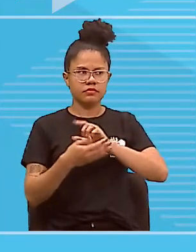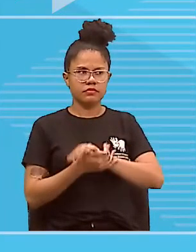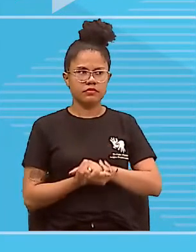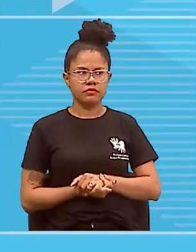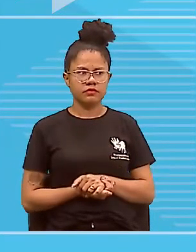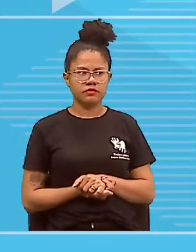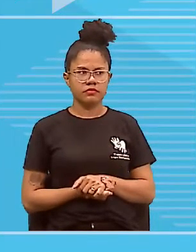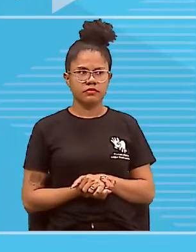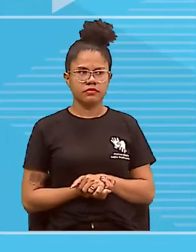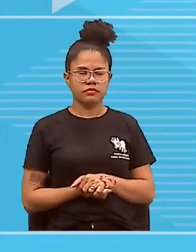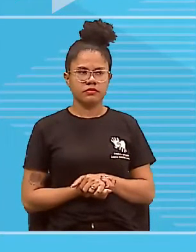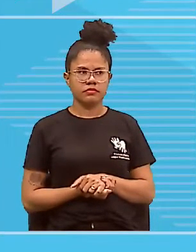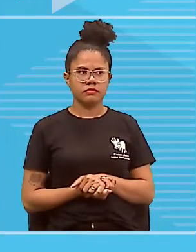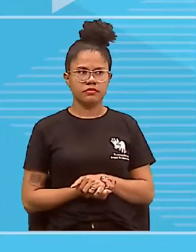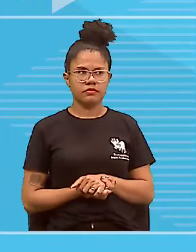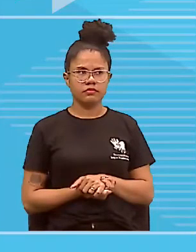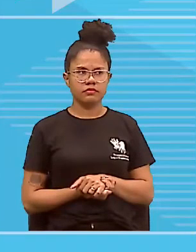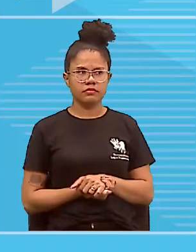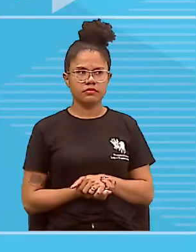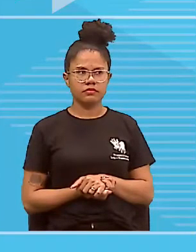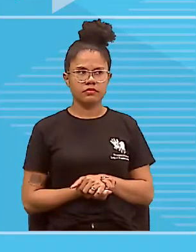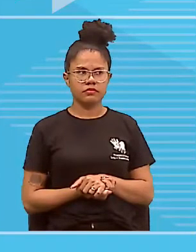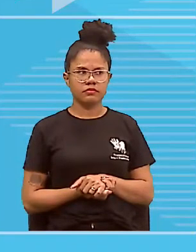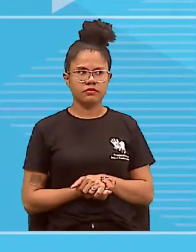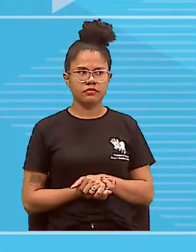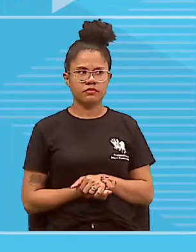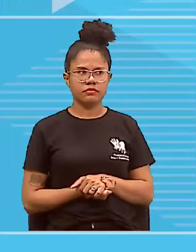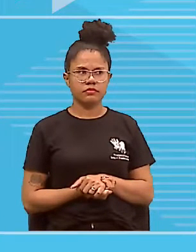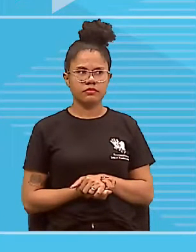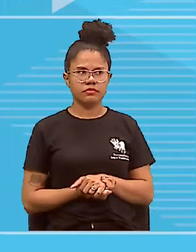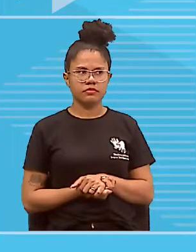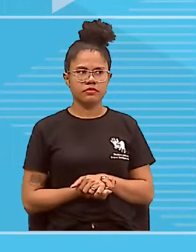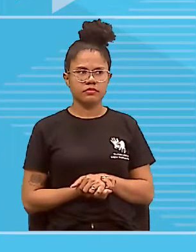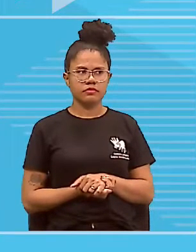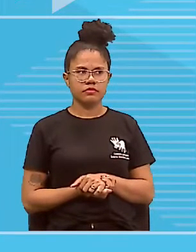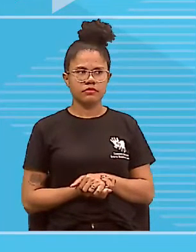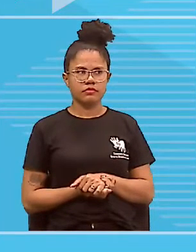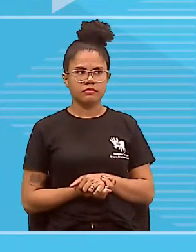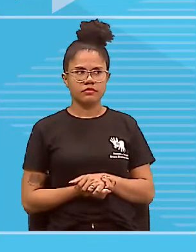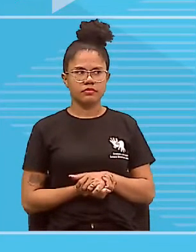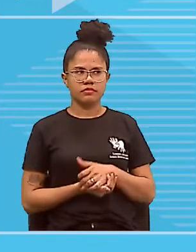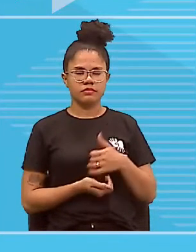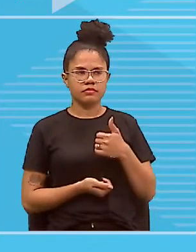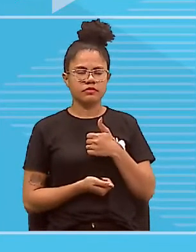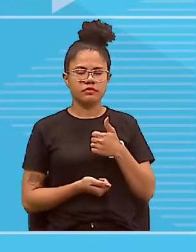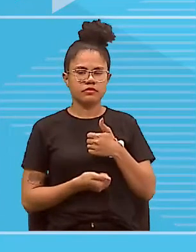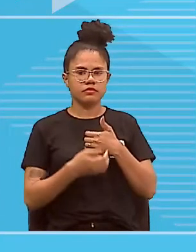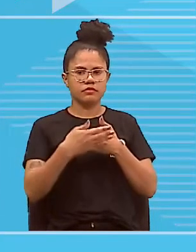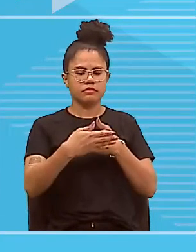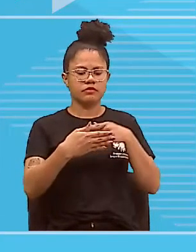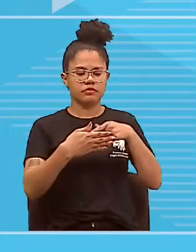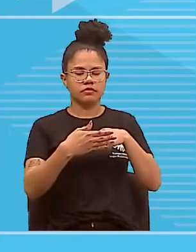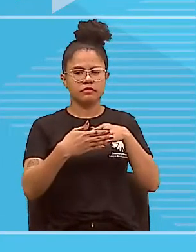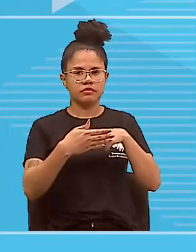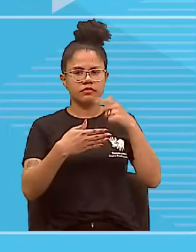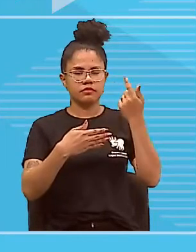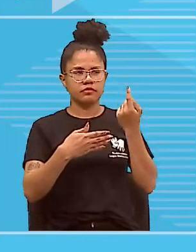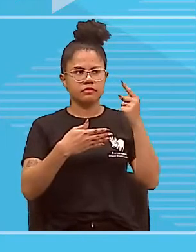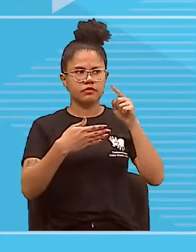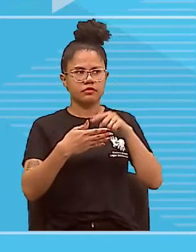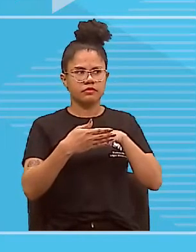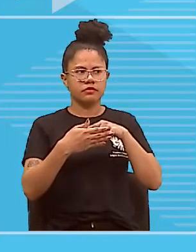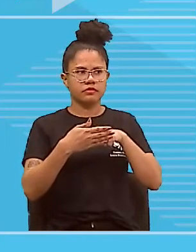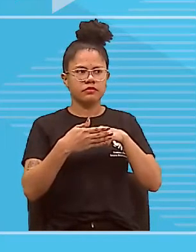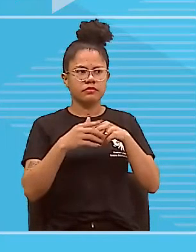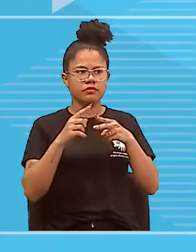emitida no final então a luz ia atingir no final esse último obstáculo Então eu tenho